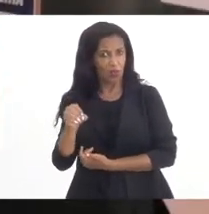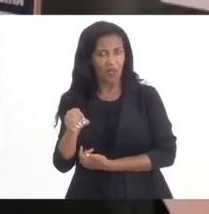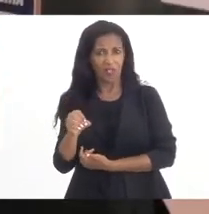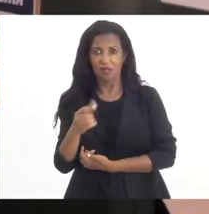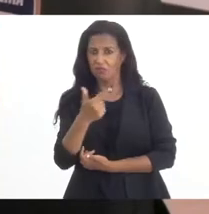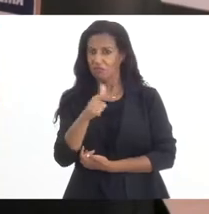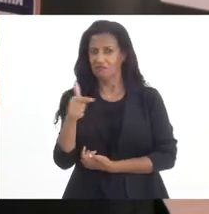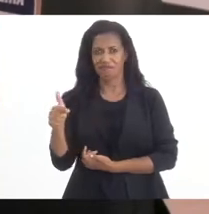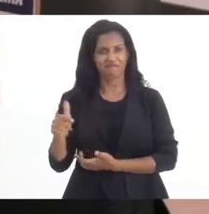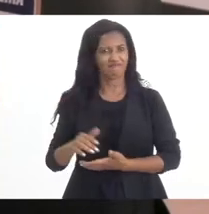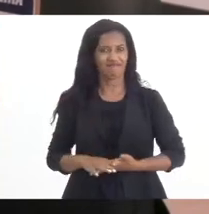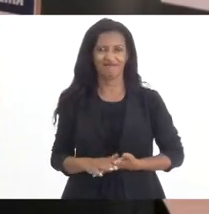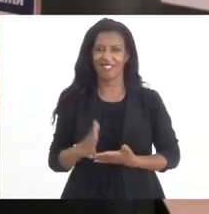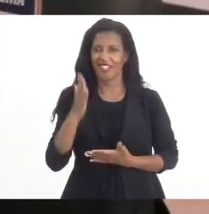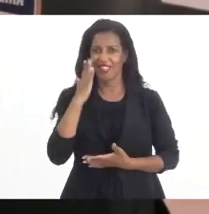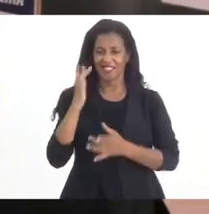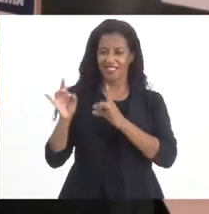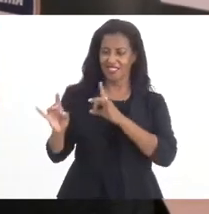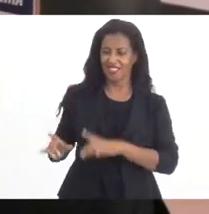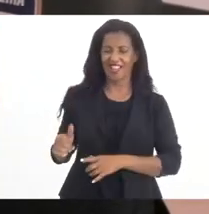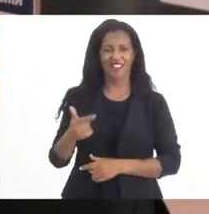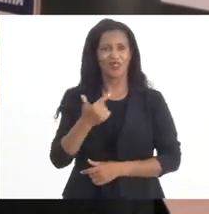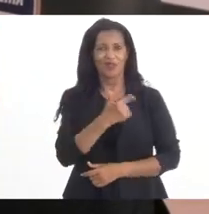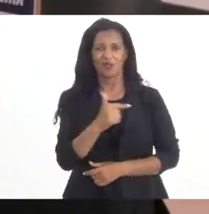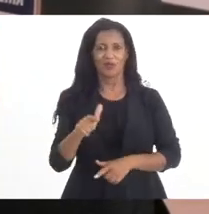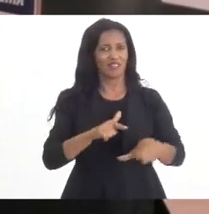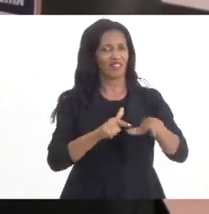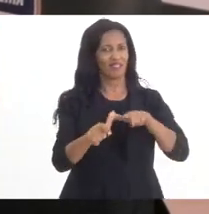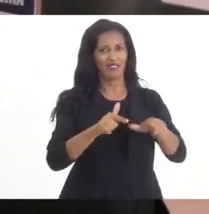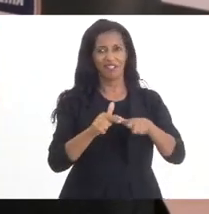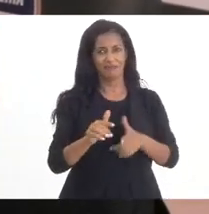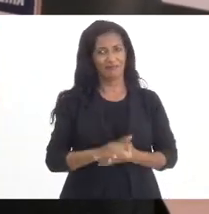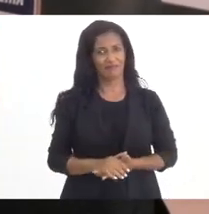não acontece. A gente sai da UESO desempregado, a gente sai da UESO,